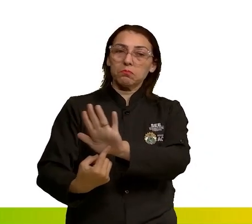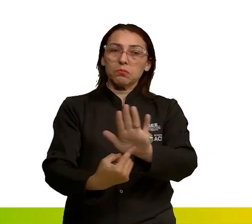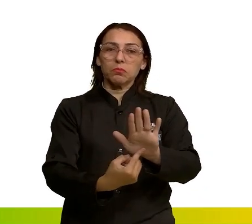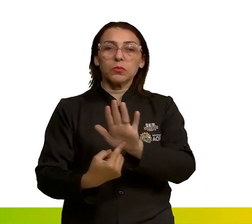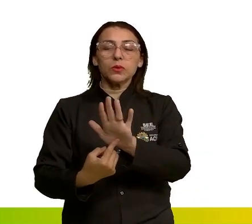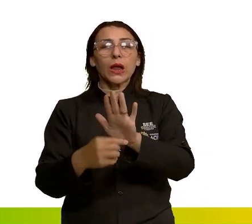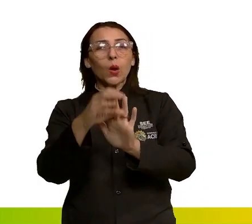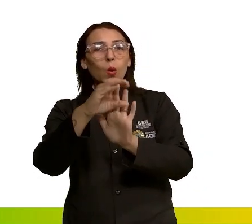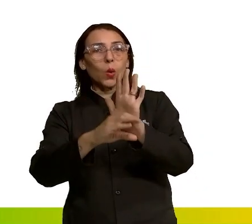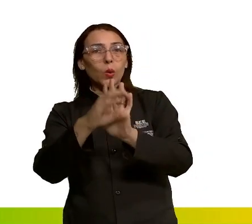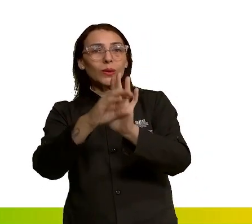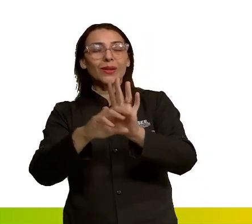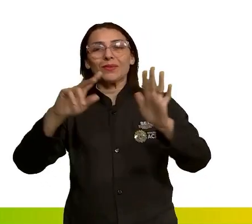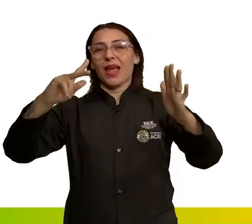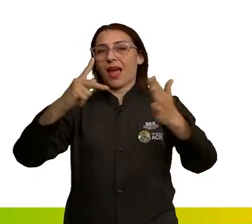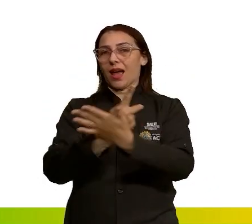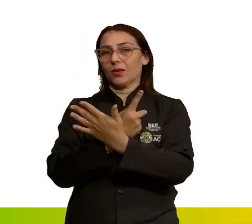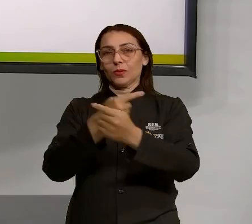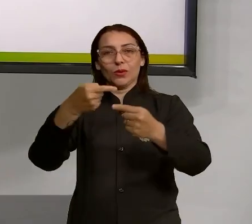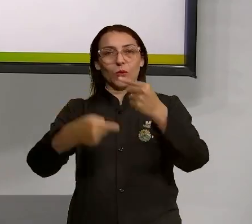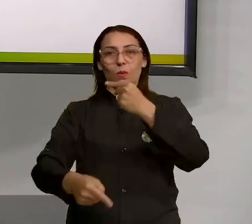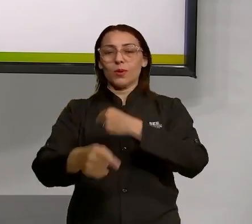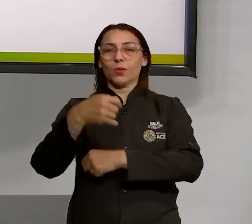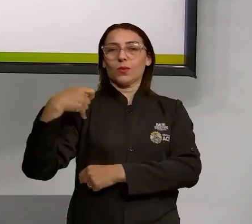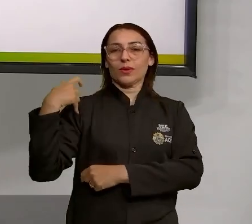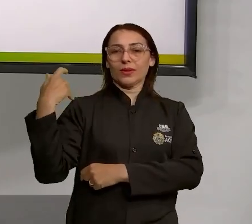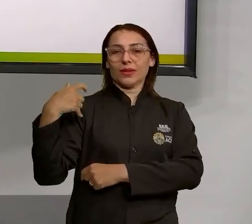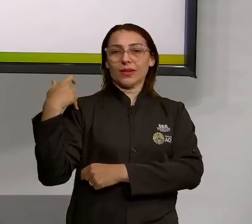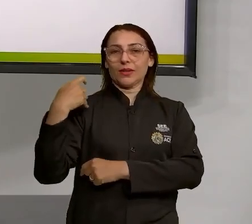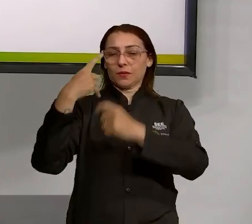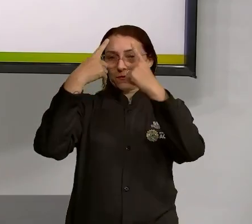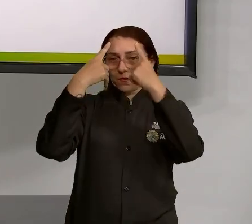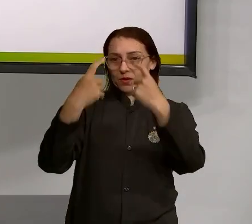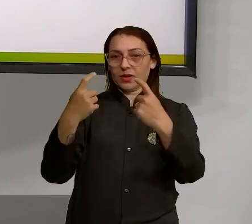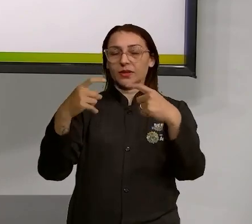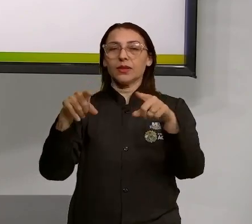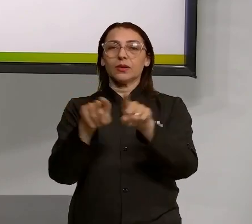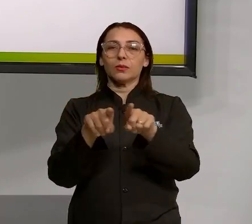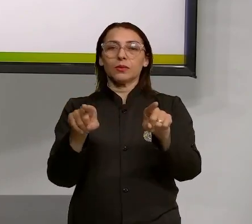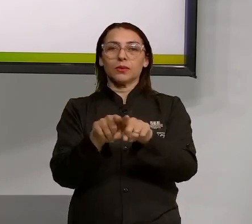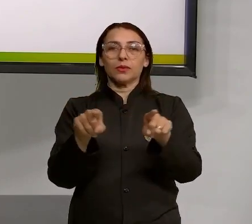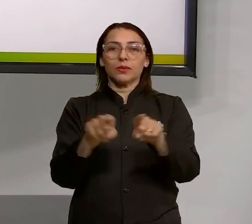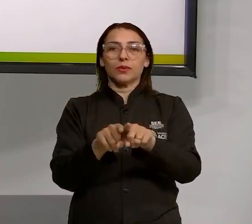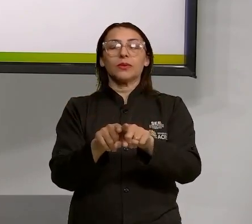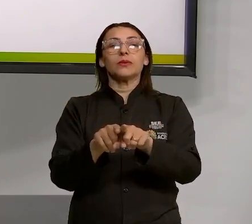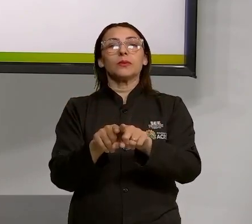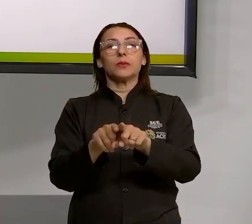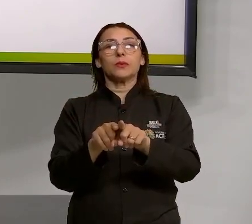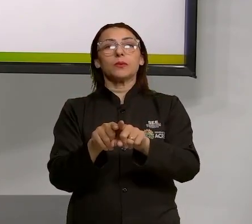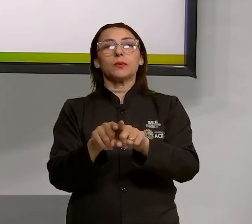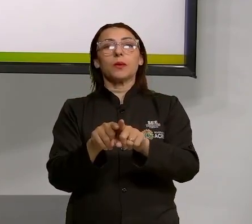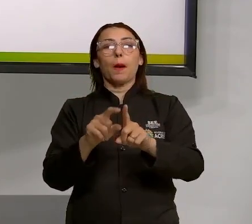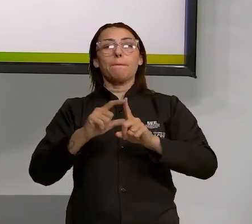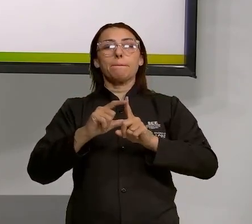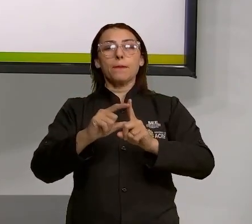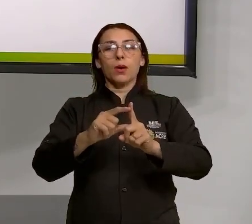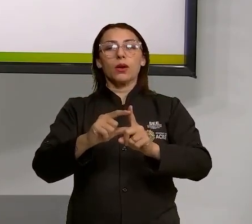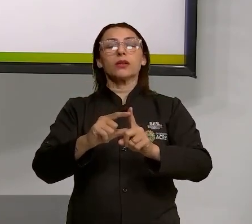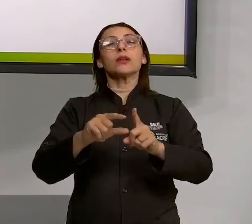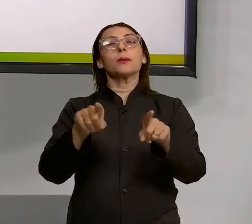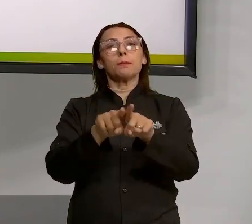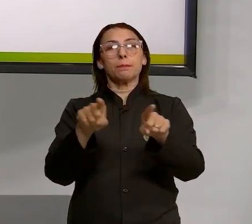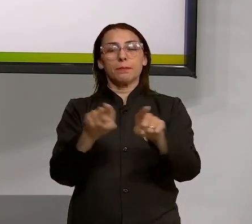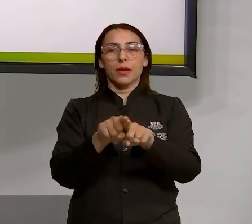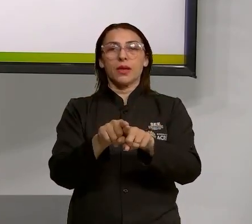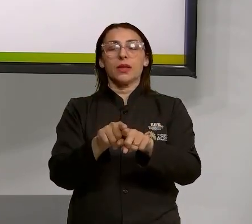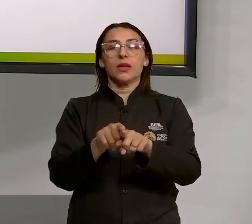Exposição a conteúdos inadequados, então conteúdos violentos, conteúdos pornográficos que acabam, de